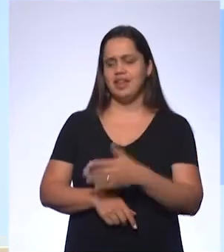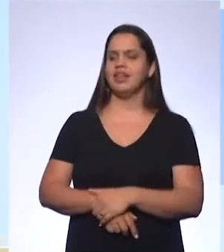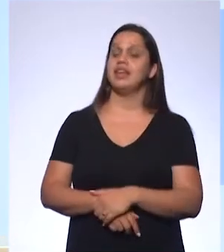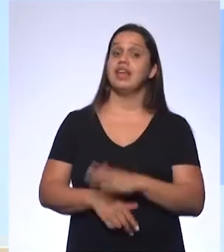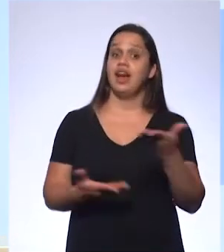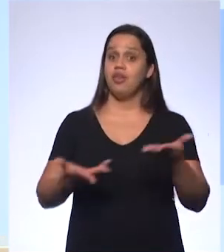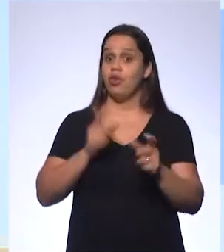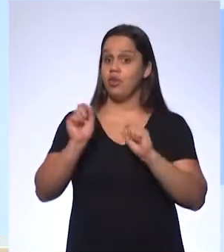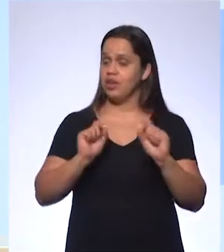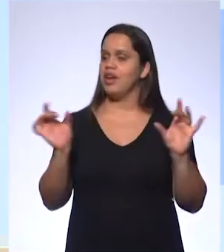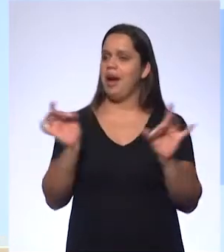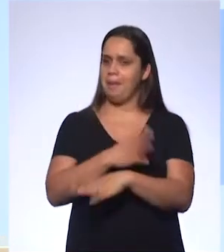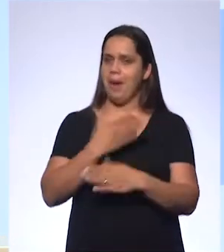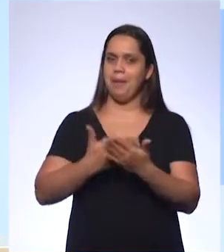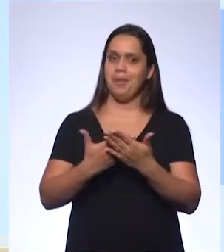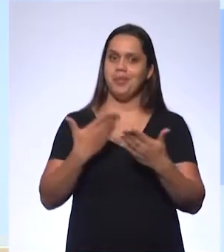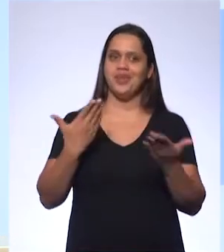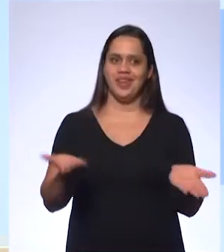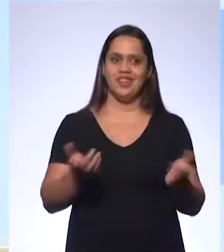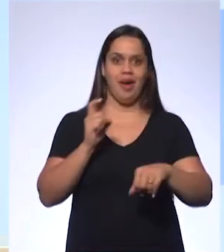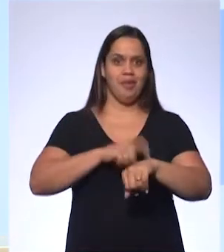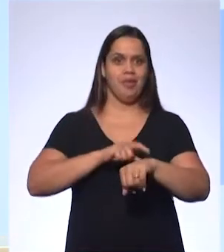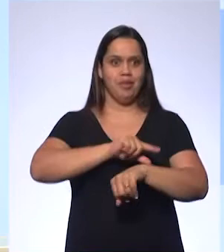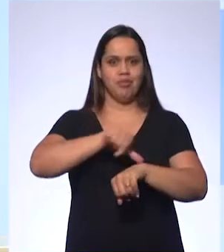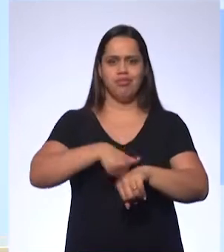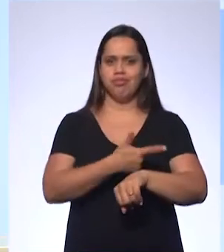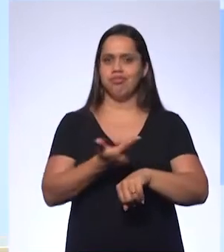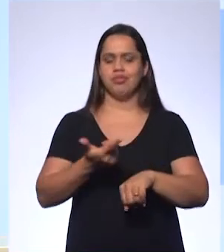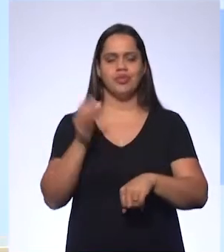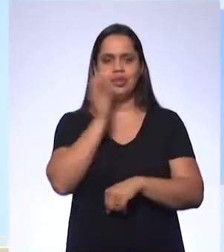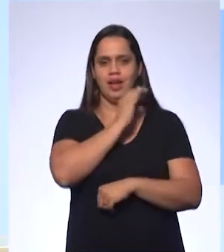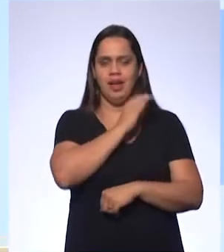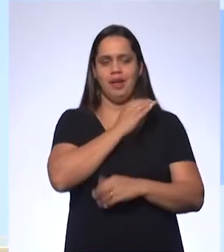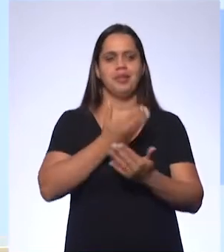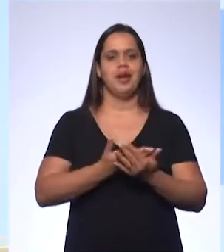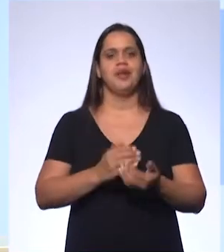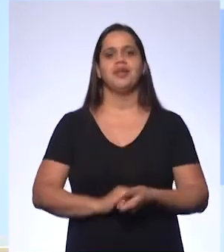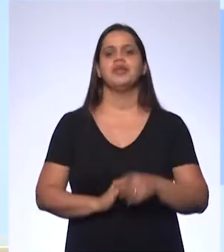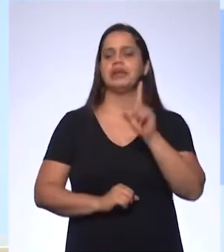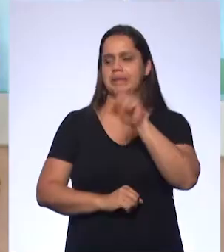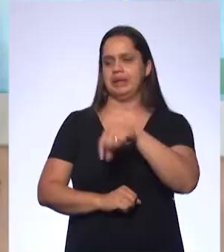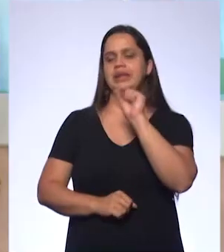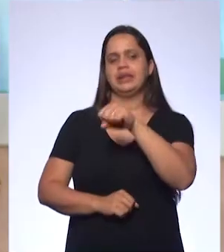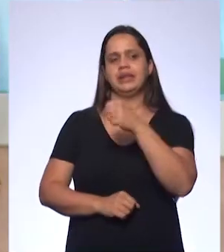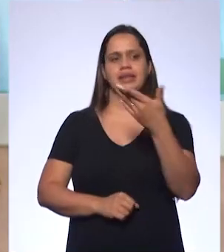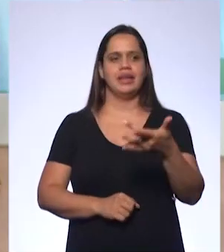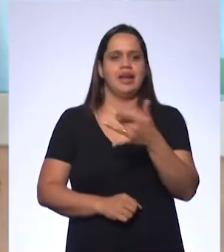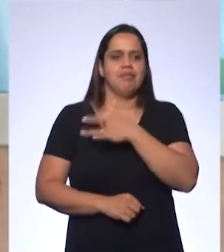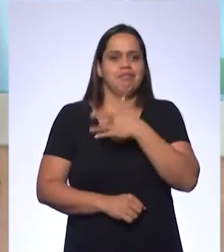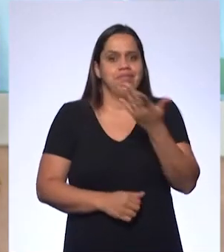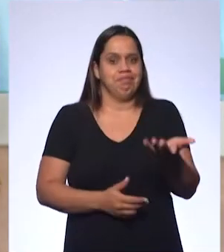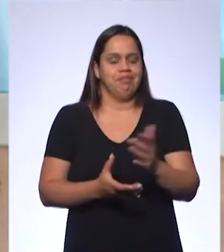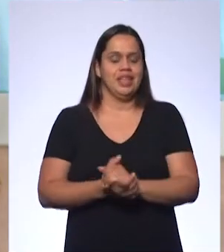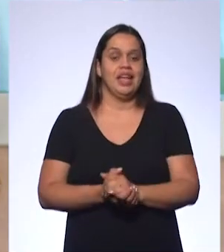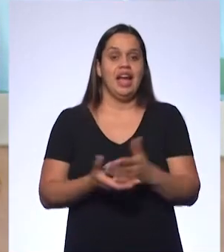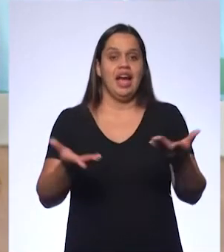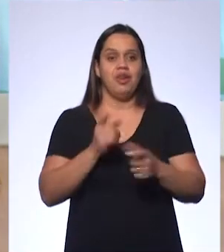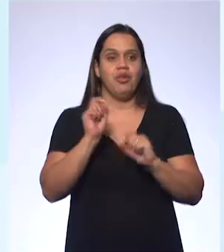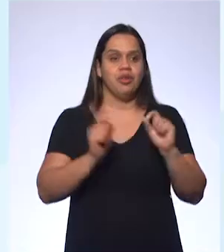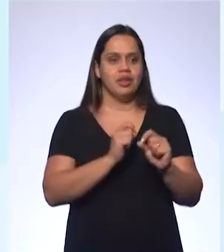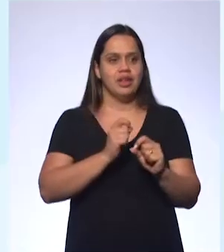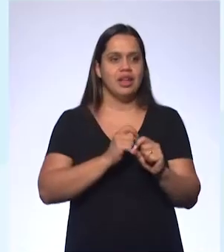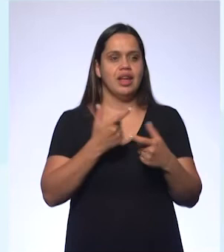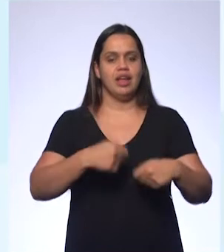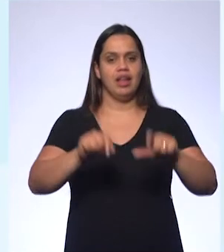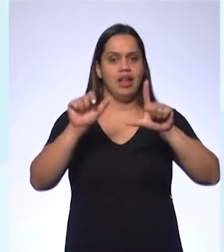na hora da gente terminar, porque a aula está acabando. Gente, passa muito rapidinho aqui a nossa aula. Né? Sim, uma pena, né? Não se esqueçam de avaliar, está aparecendo o